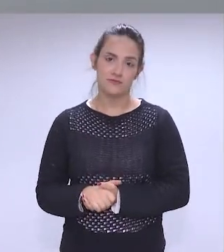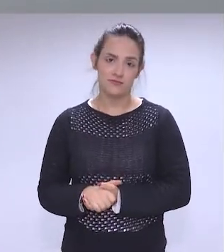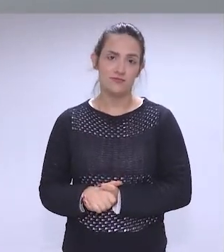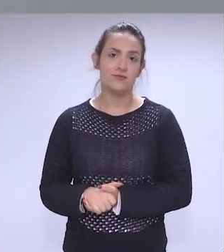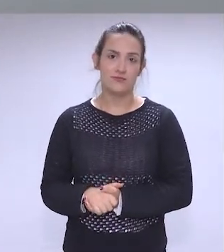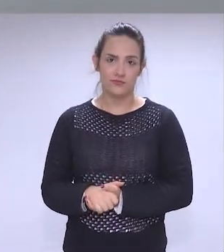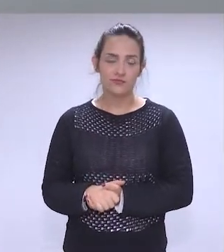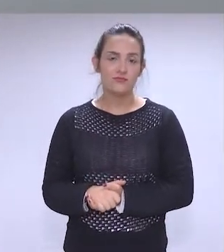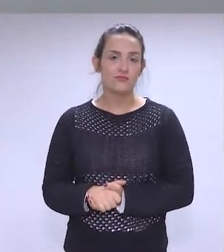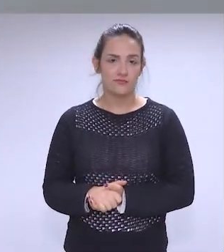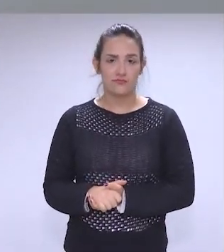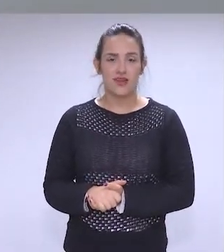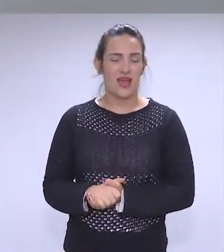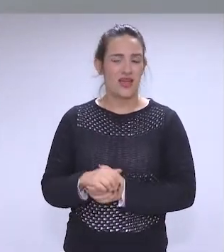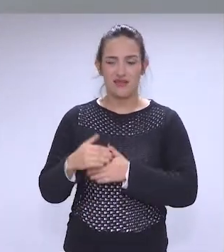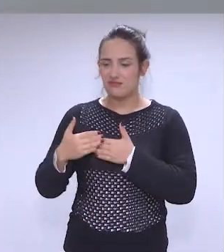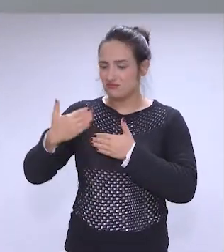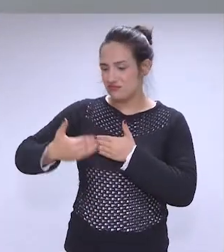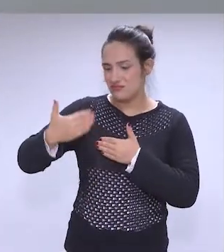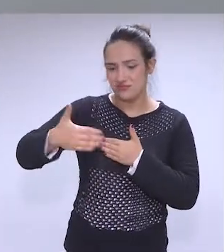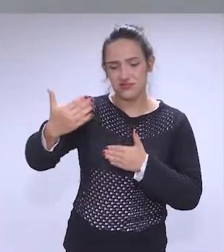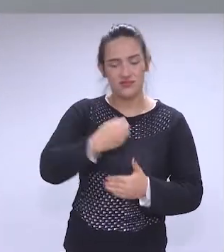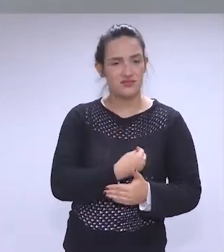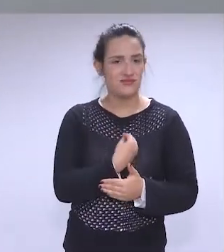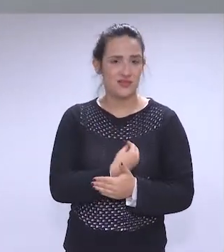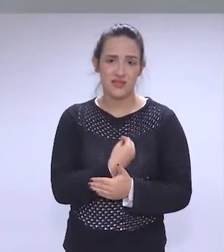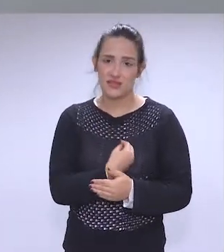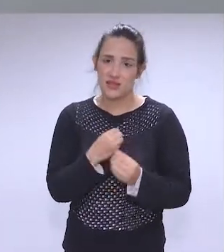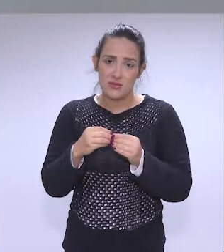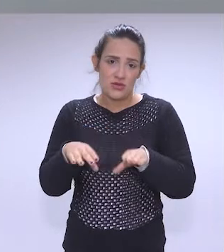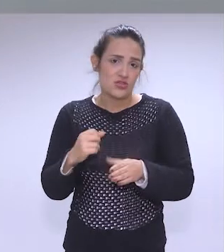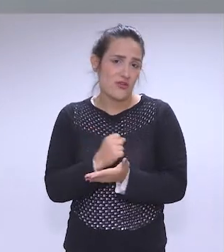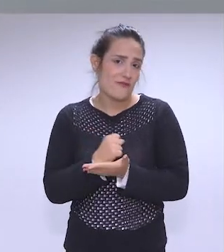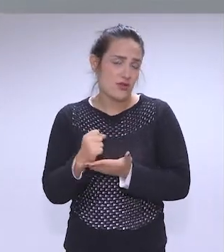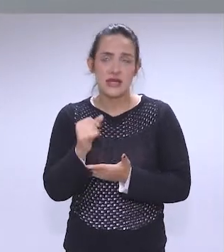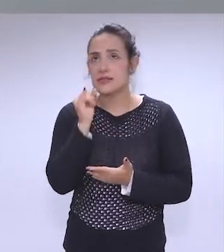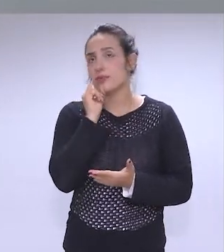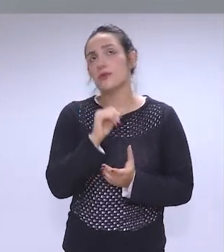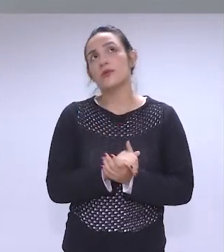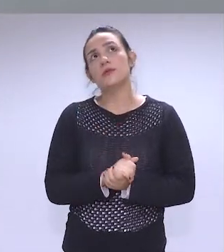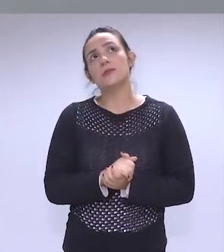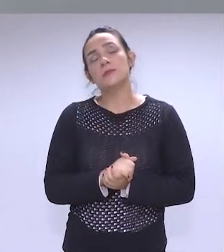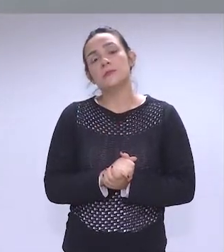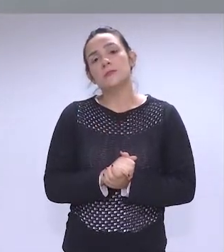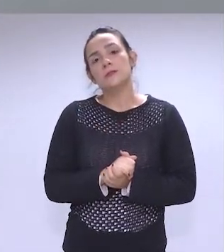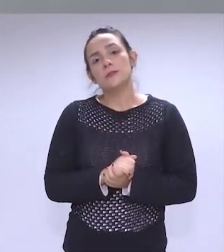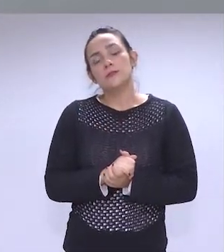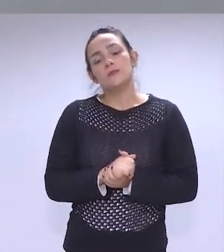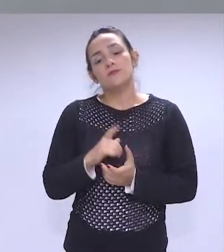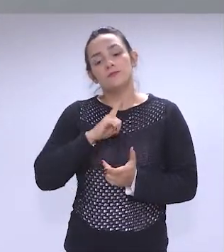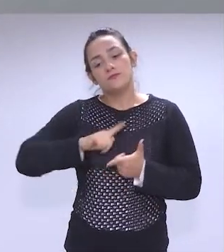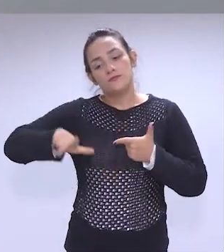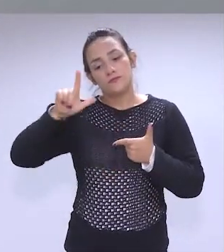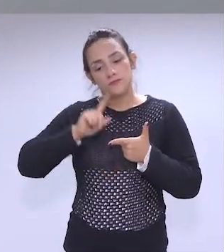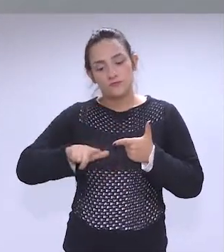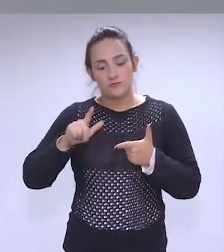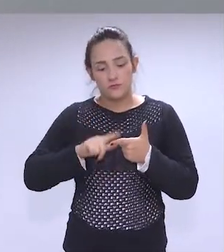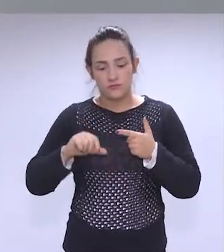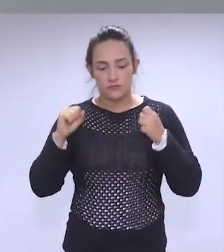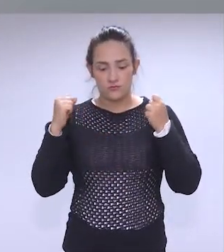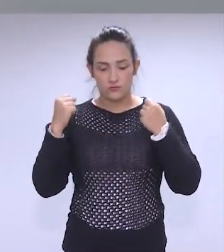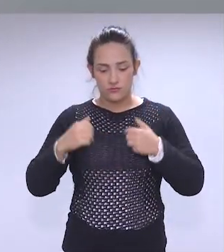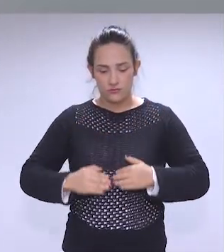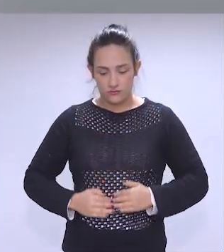representar complicações que essa mulher pode carregar ao longo de toda a sua vida, né? Como, por exemplo, causar maior debilidade